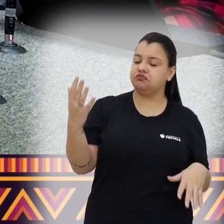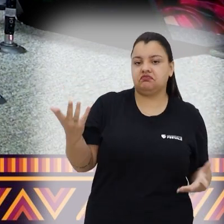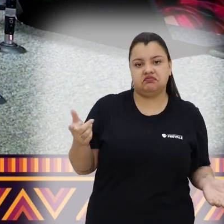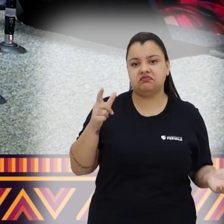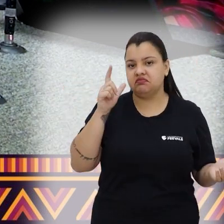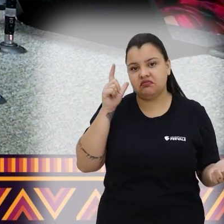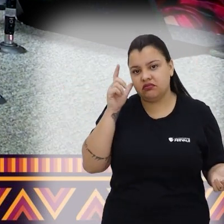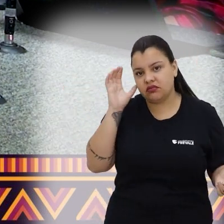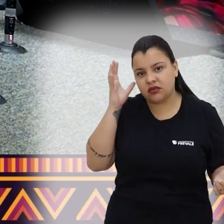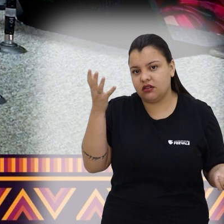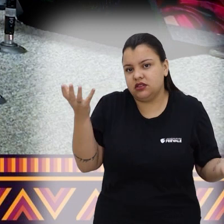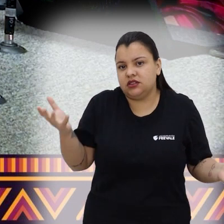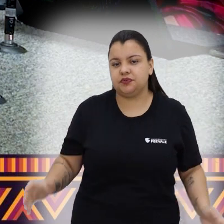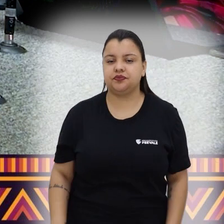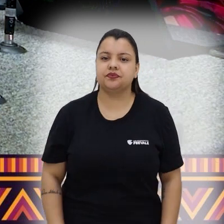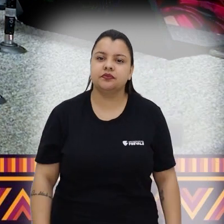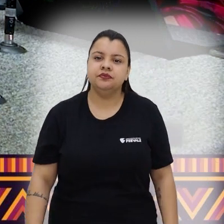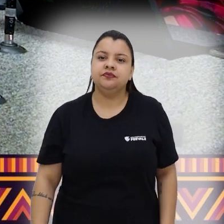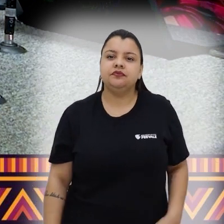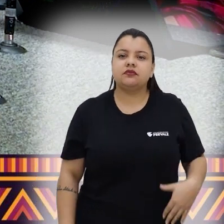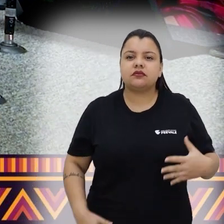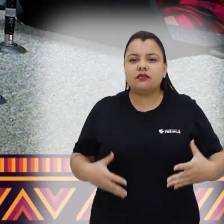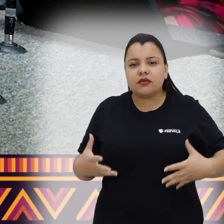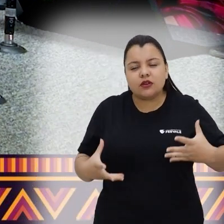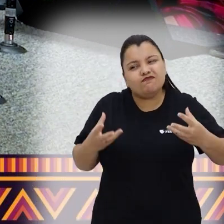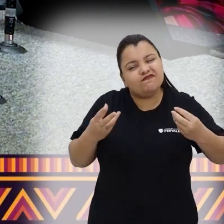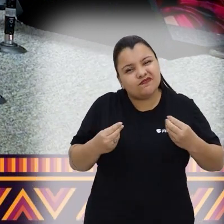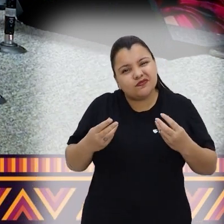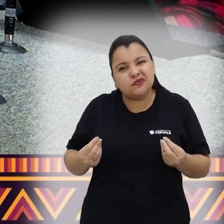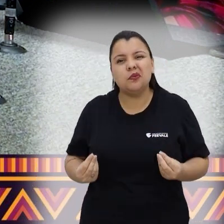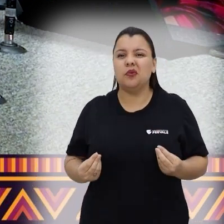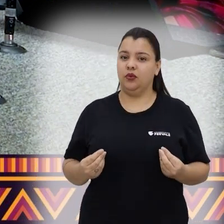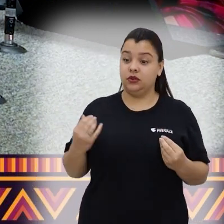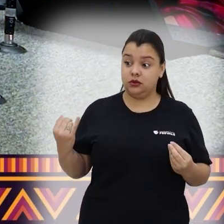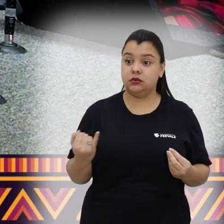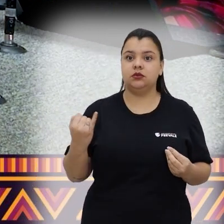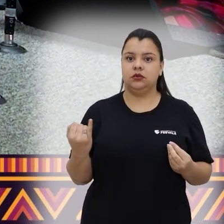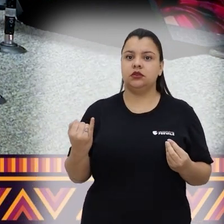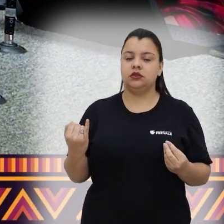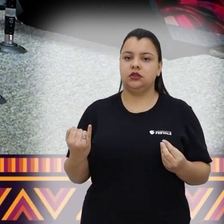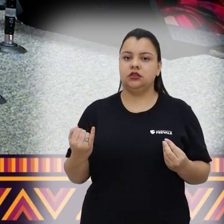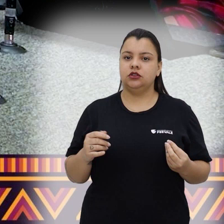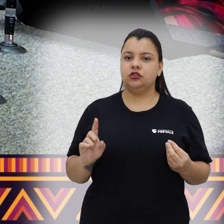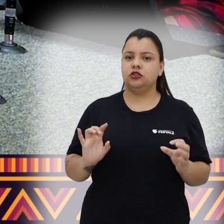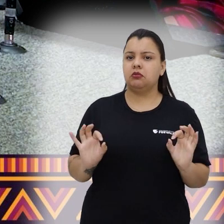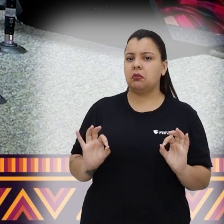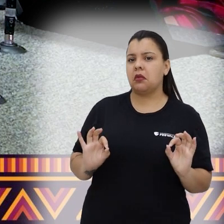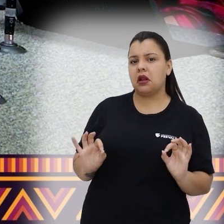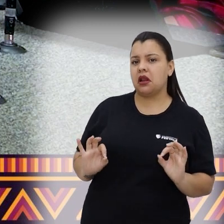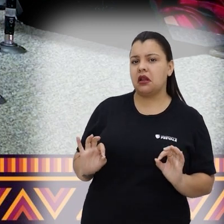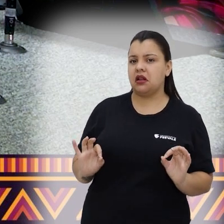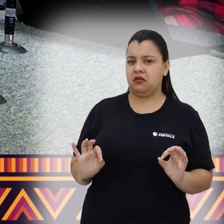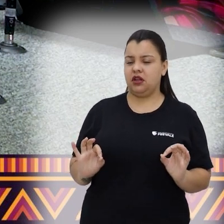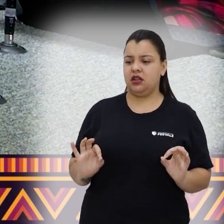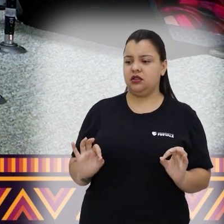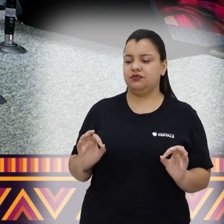Acontece. E assim, e algo que é muito importante que seja dito, que isso não é nada voluntário